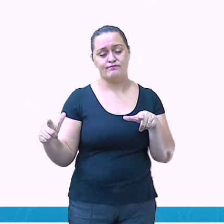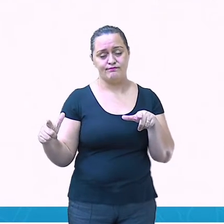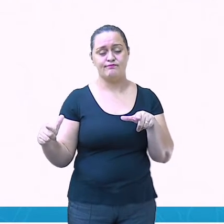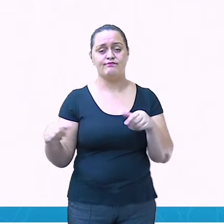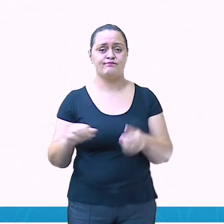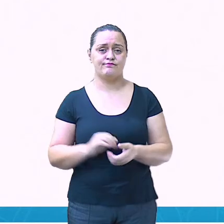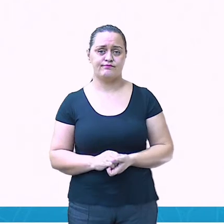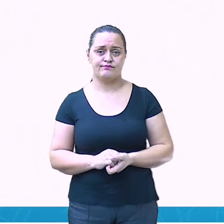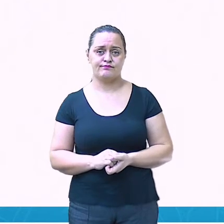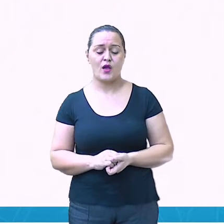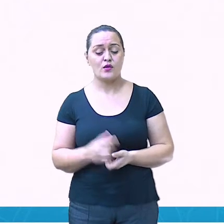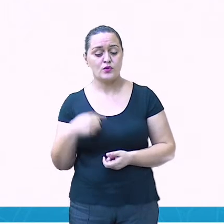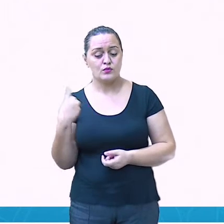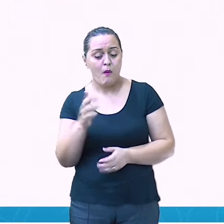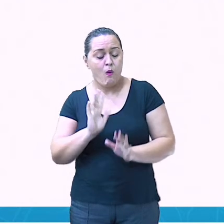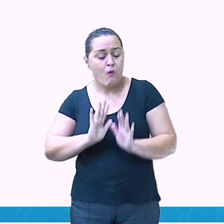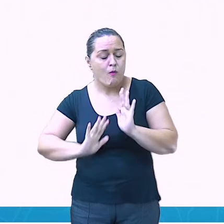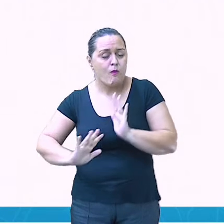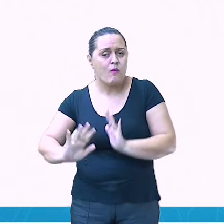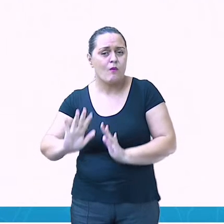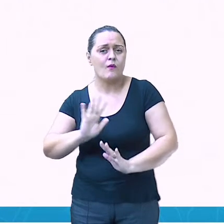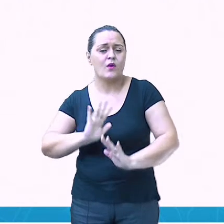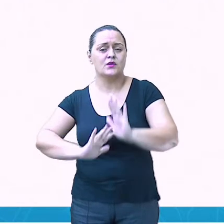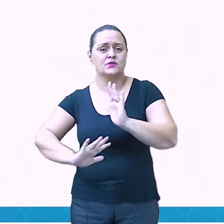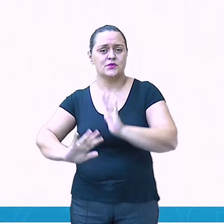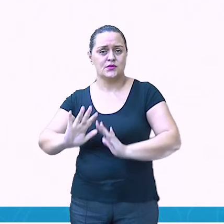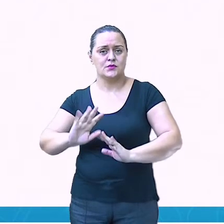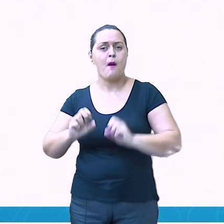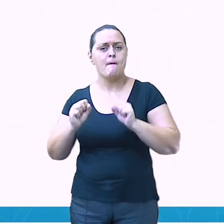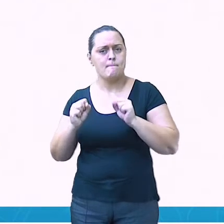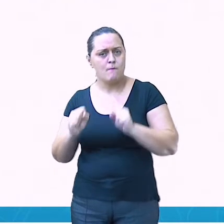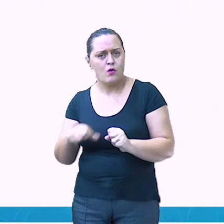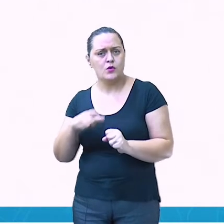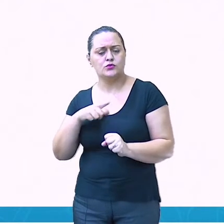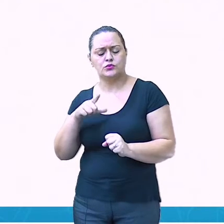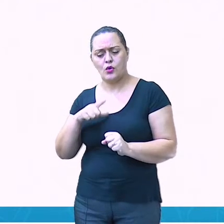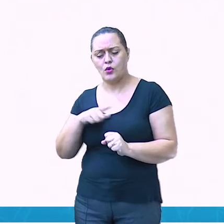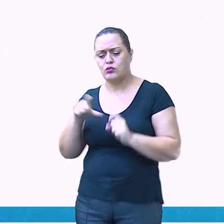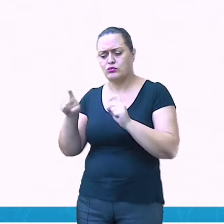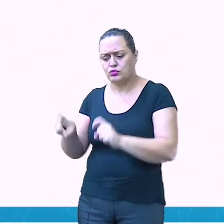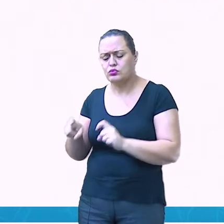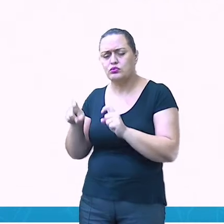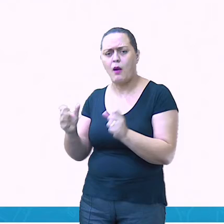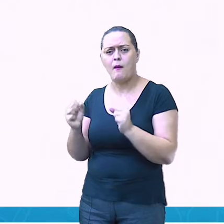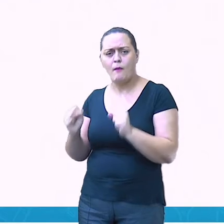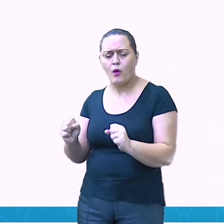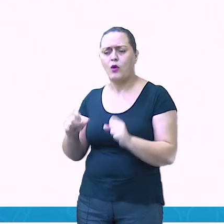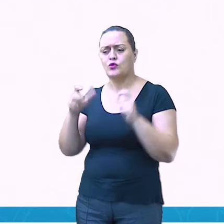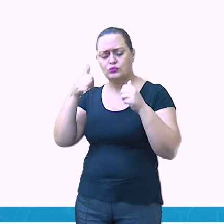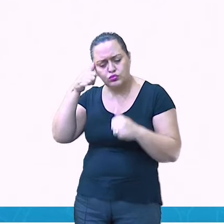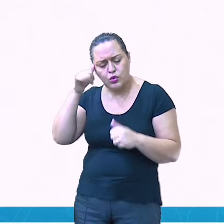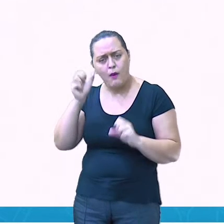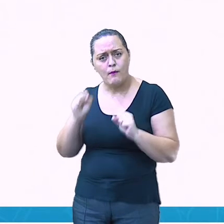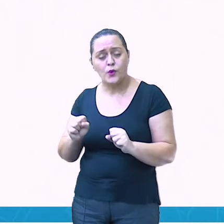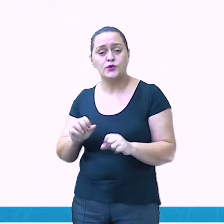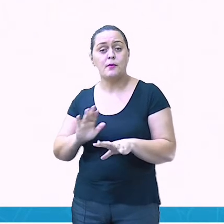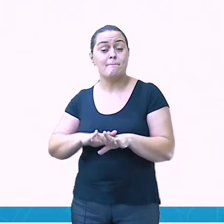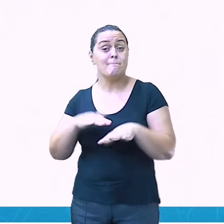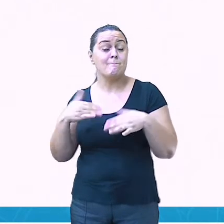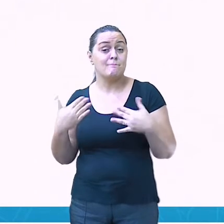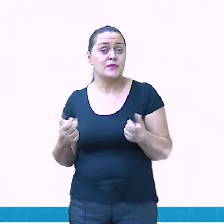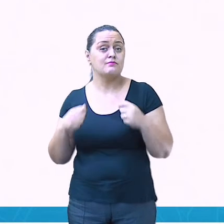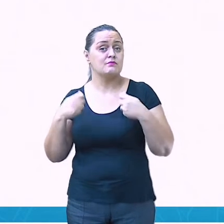o cuidado com todo esse meio, ele tem que acontecer não só pelos órgãos governamentais, não só por um